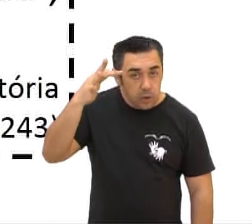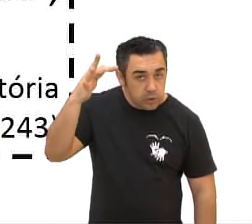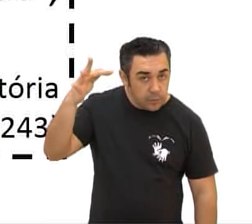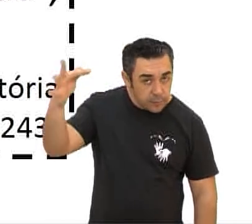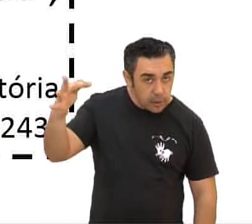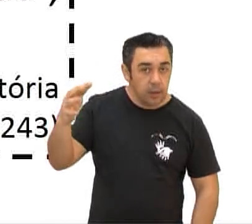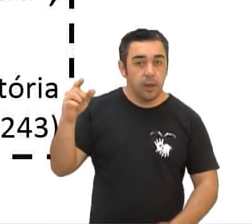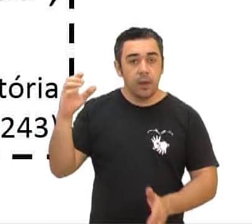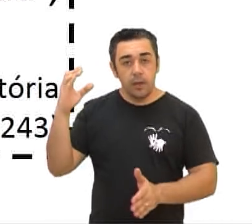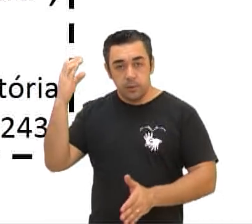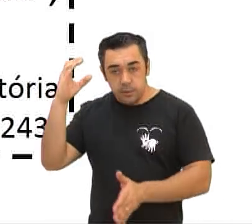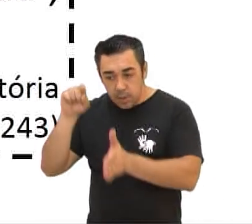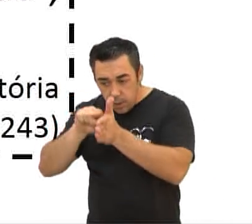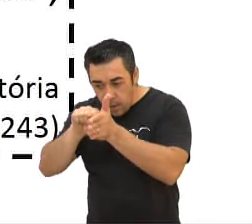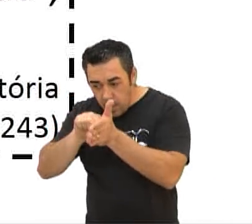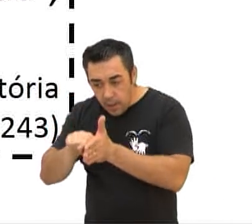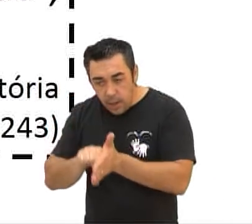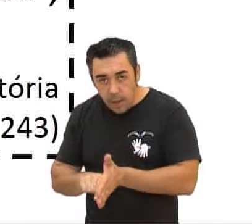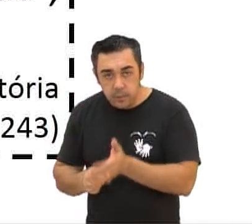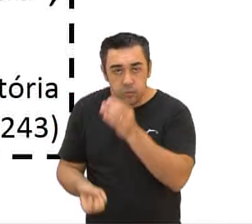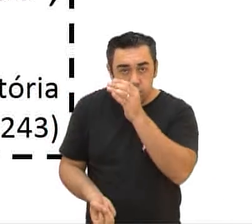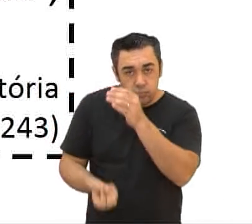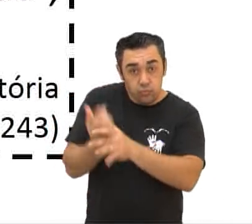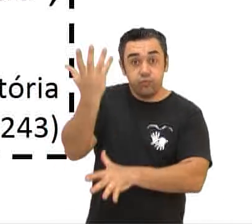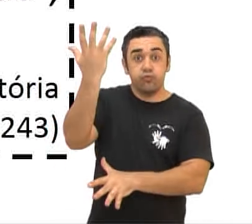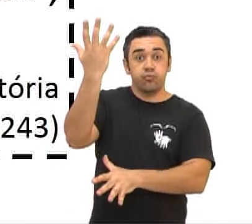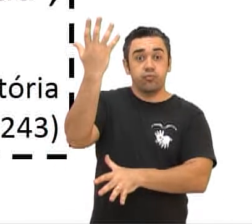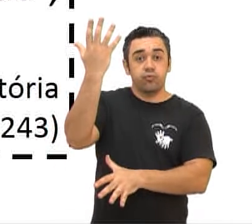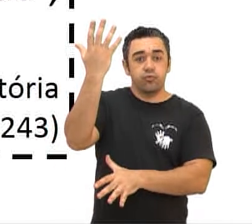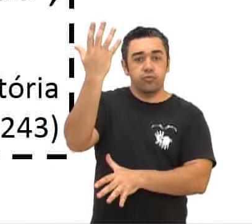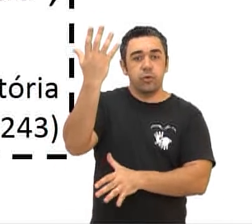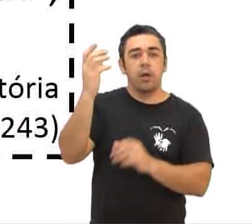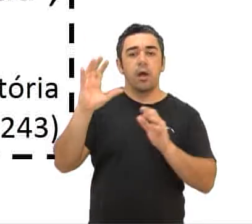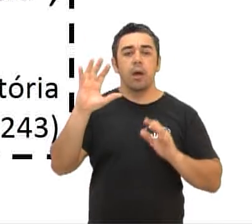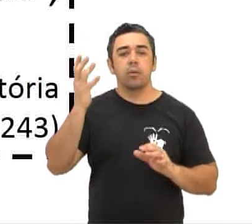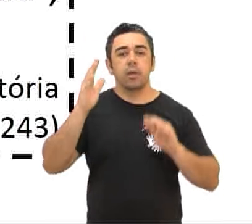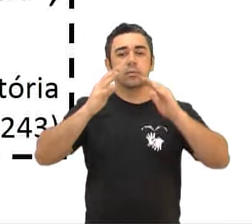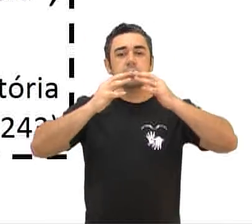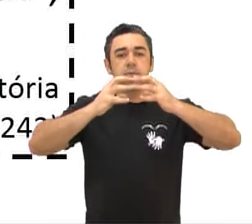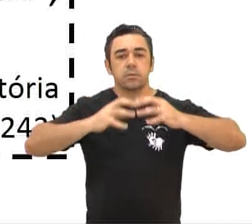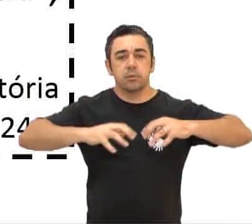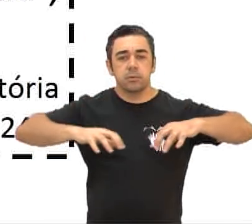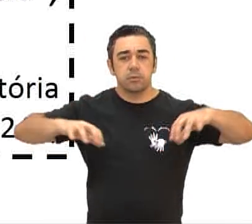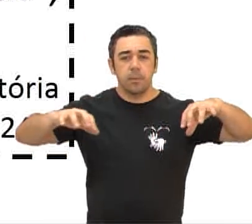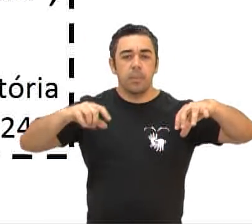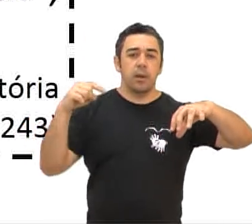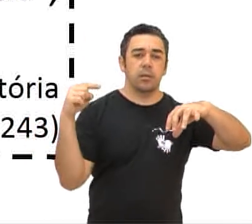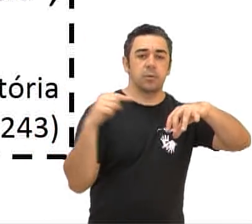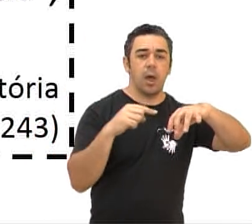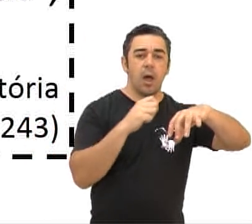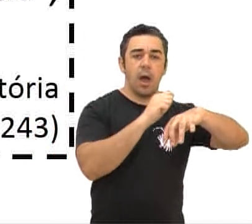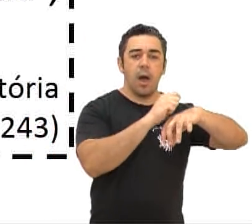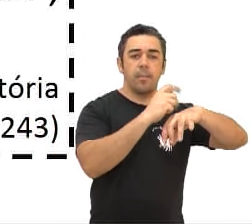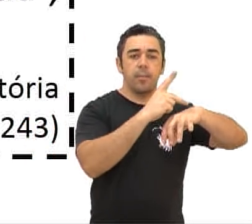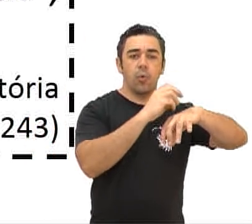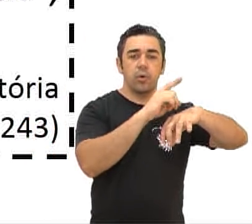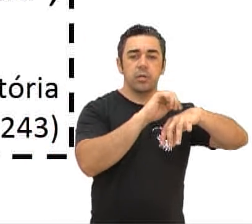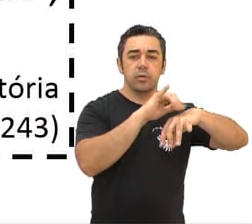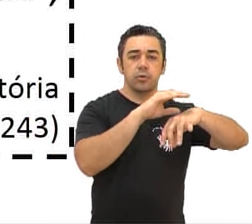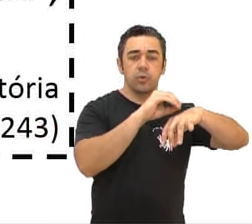né, ou seja, o surgimento da filosofia, da ciência, o espírito apolíneo irá prevalecer e o